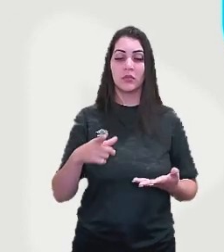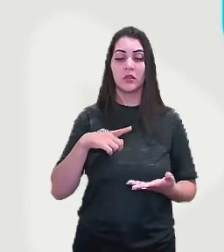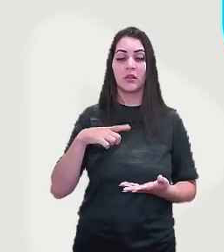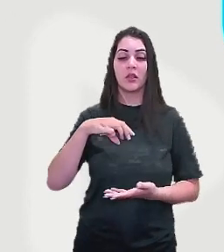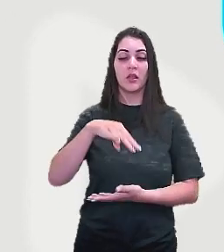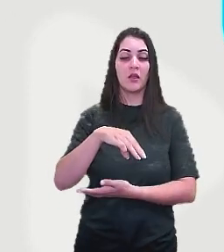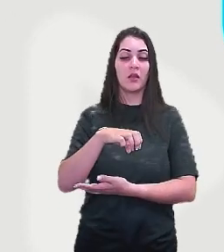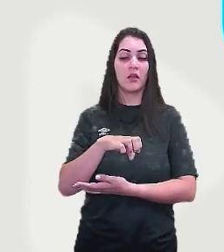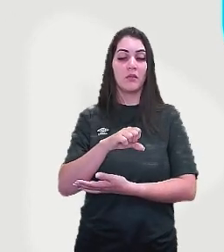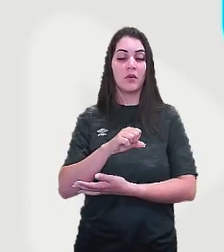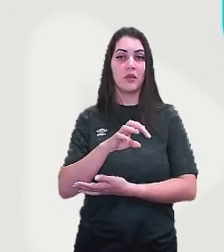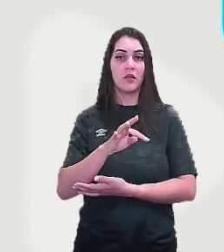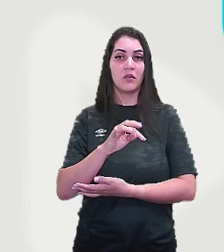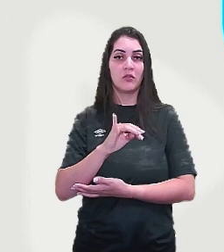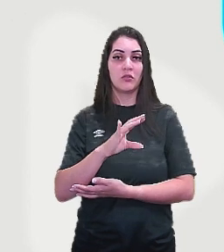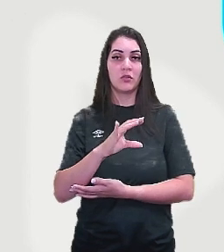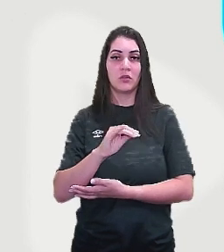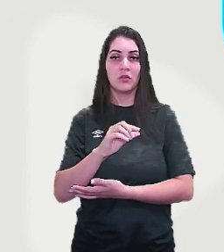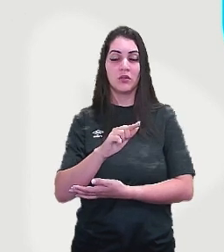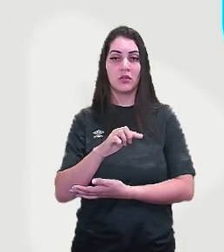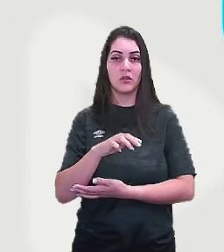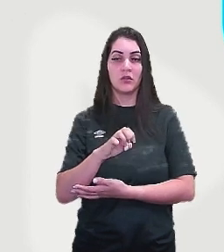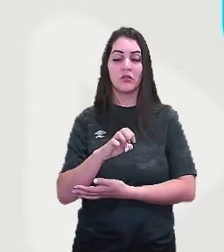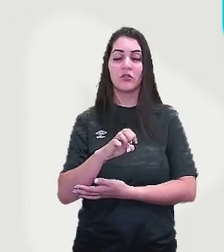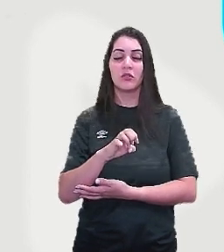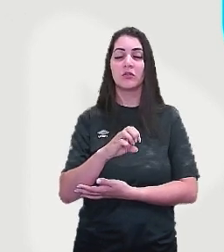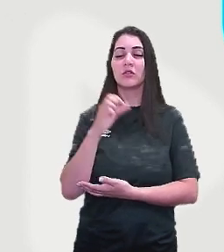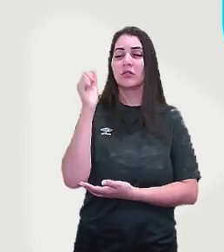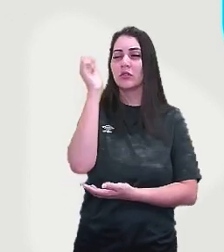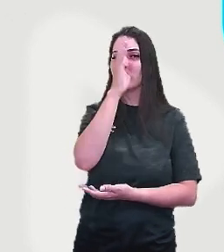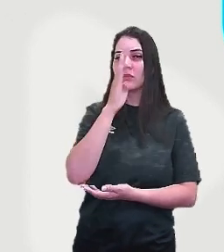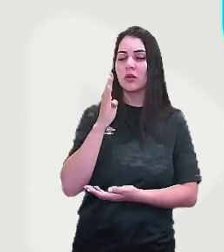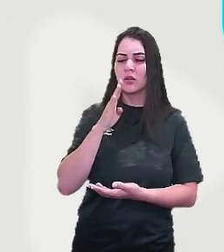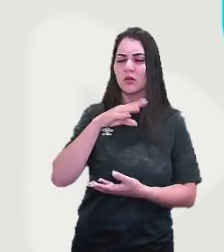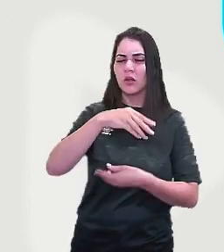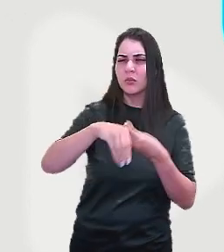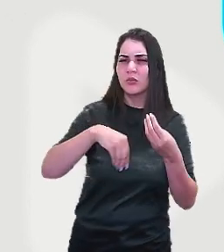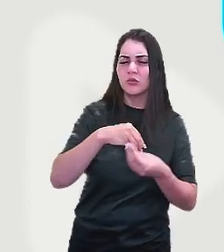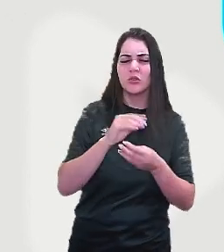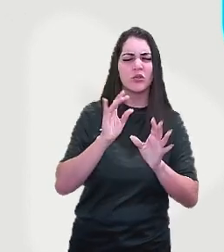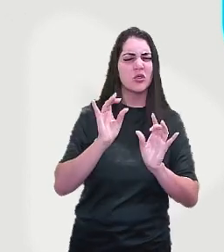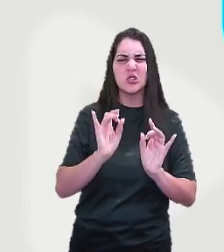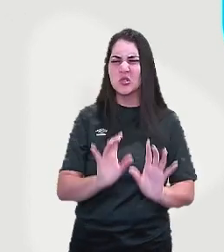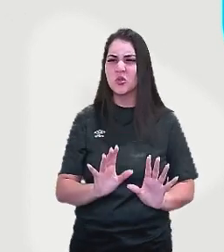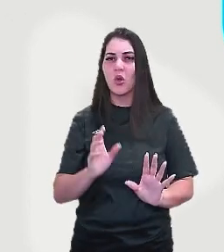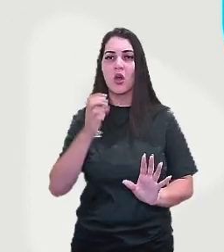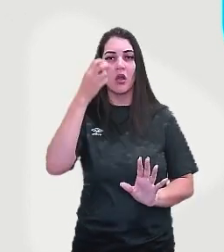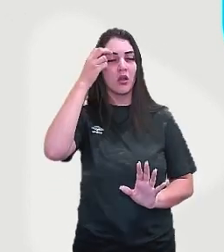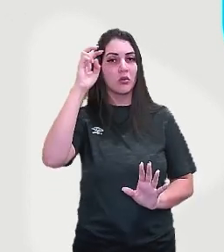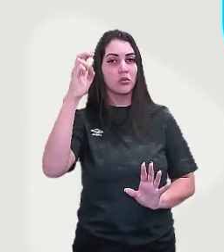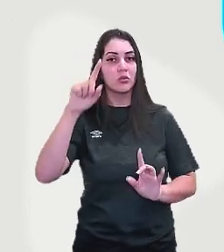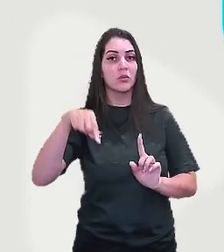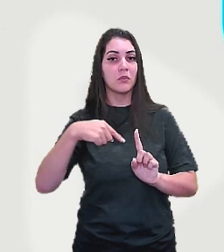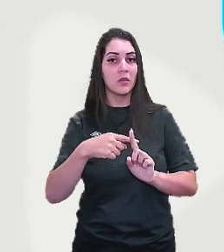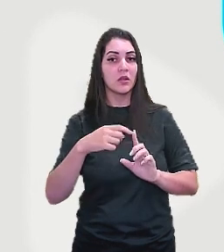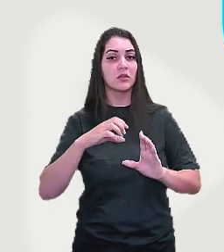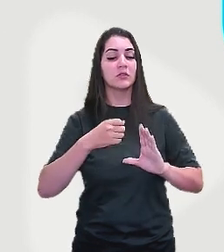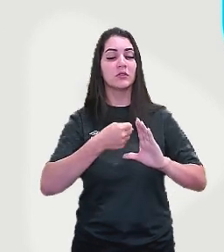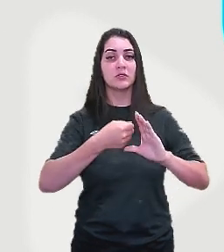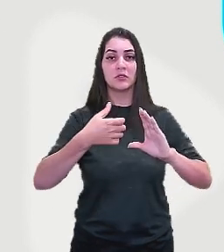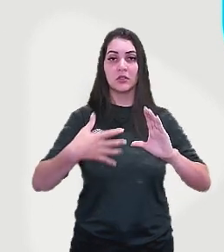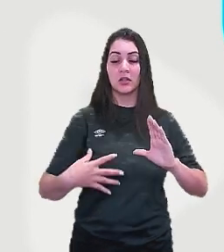Mestiçagem no Brasil. Foi isso que eu acabei de citar anteriormente, que não só é a cultura, mas é nossas características